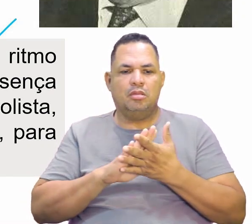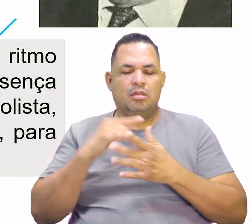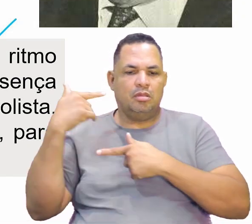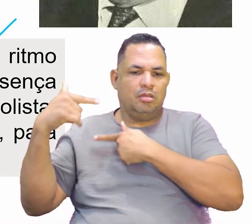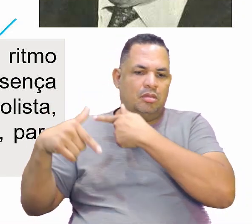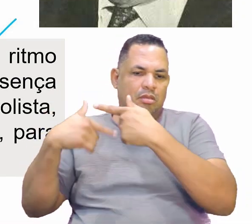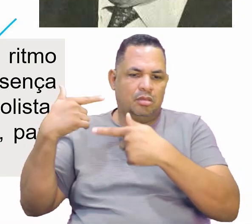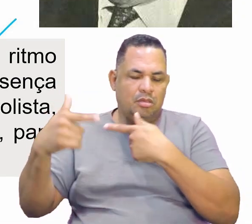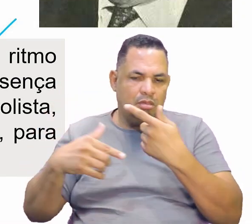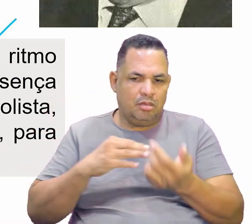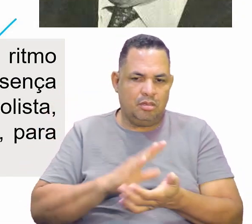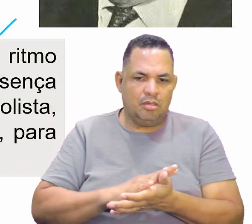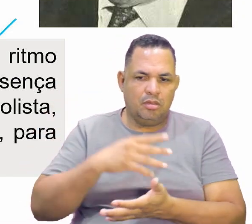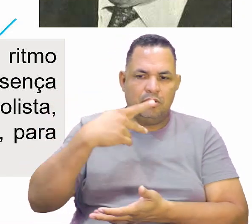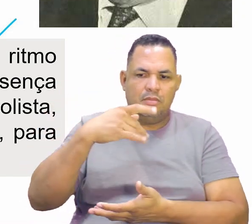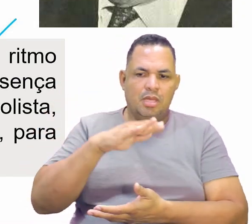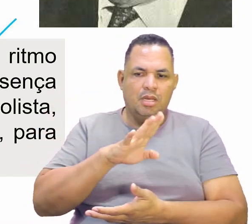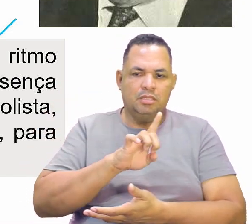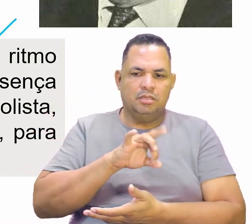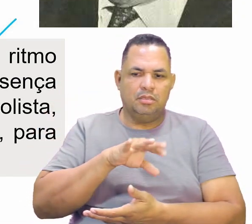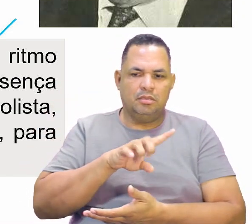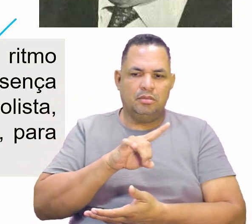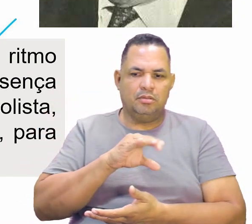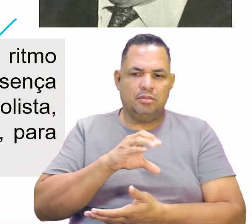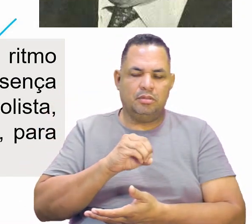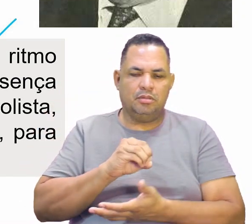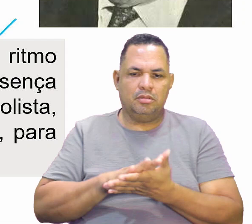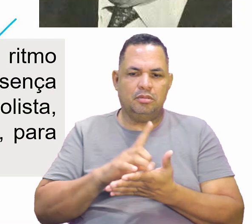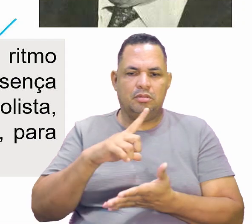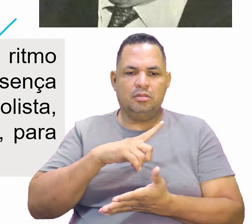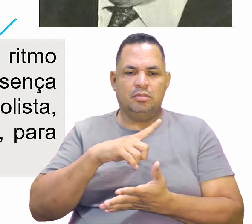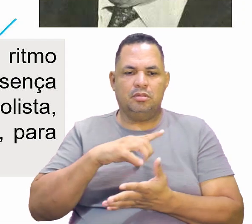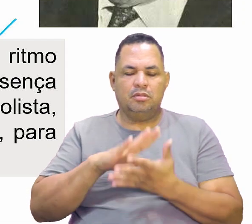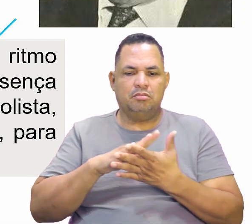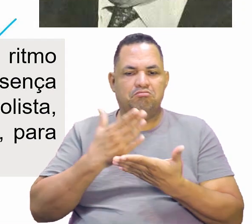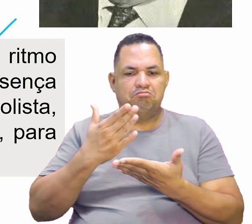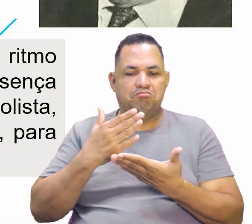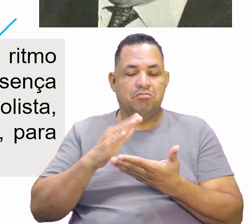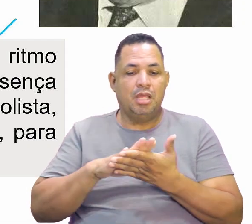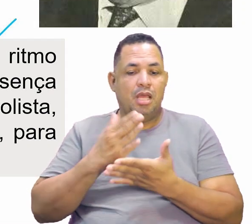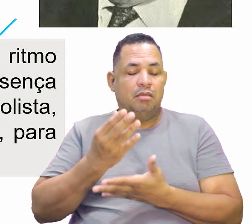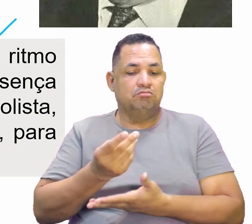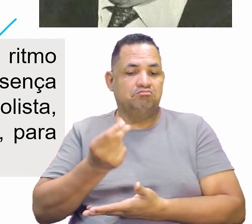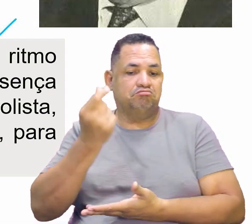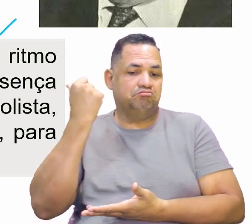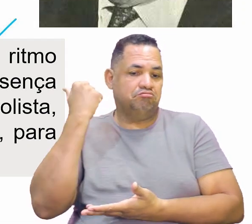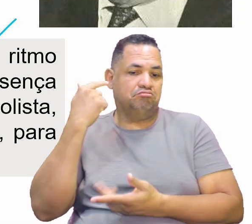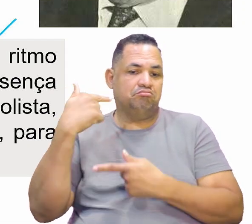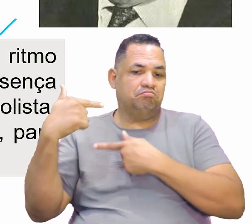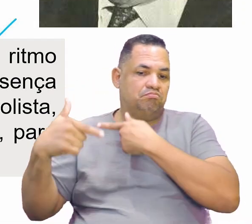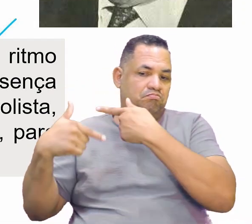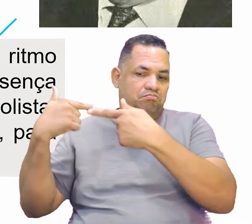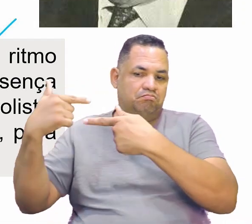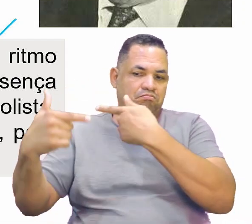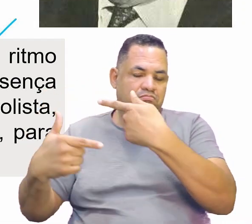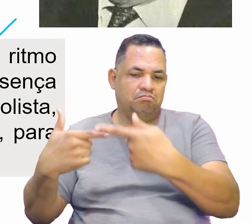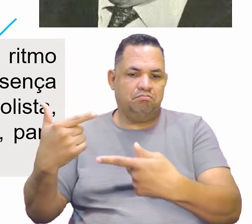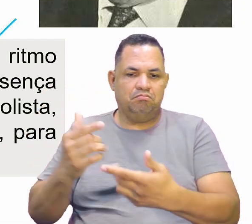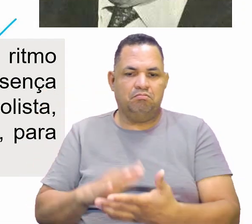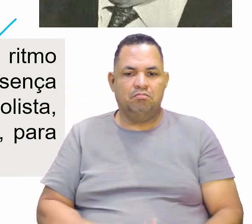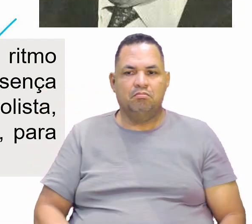tradição, Parnaso simbolista, sendo por isso ainda um tanto convencional para alguns